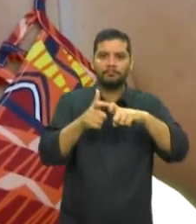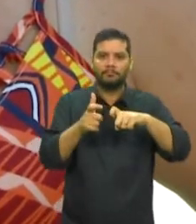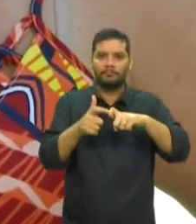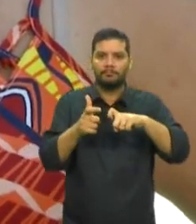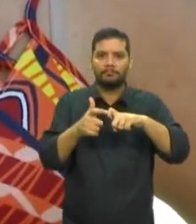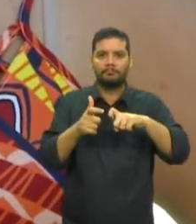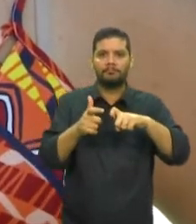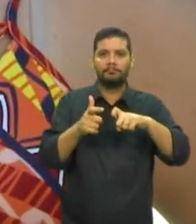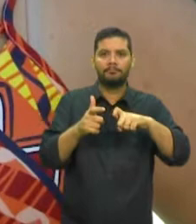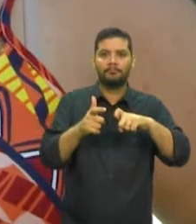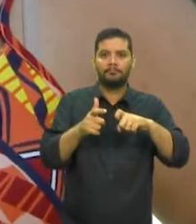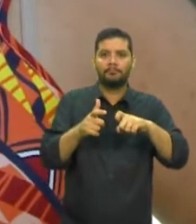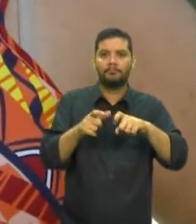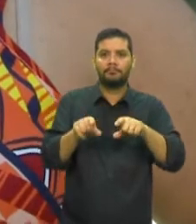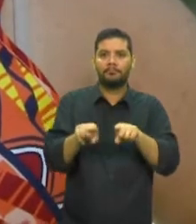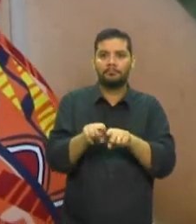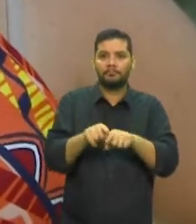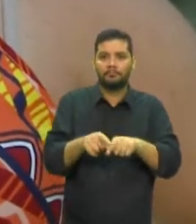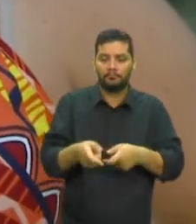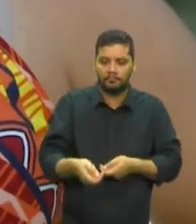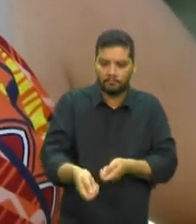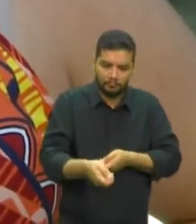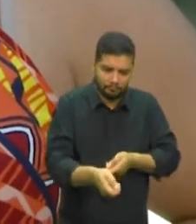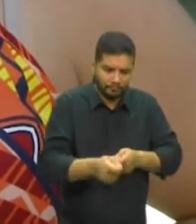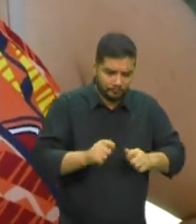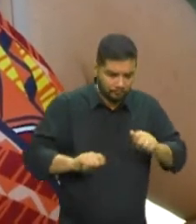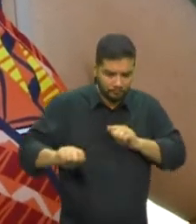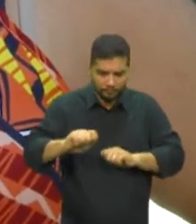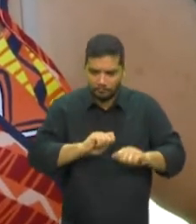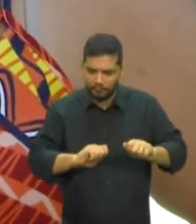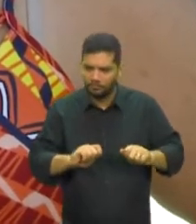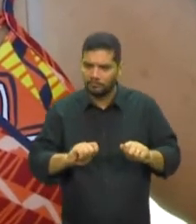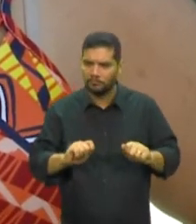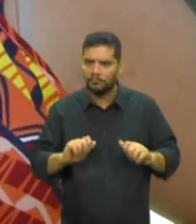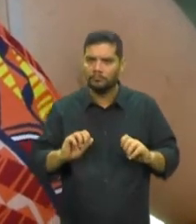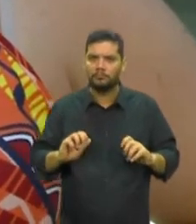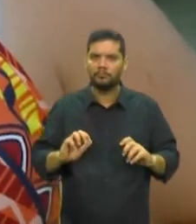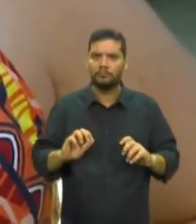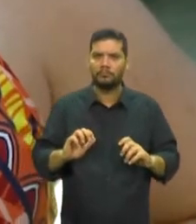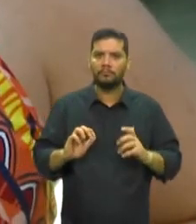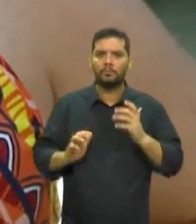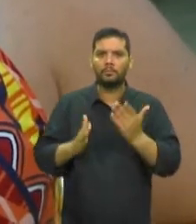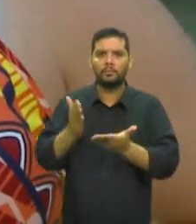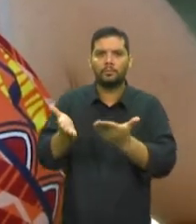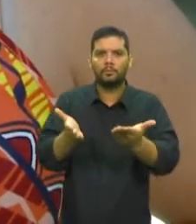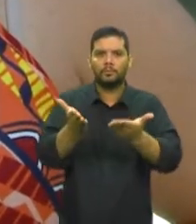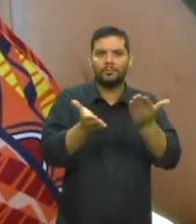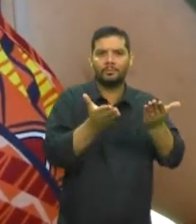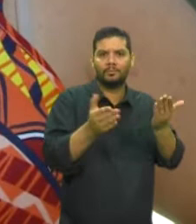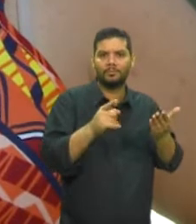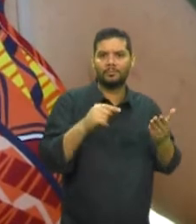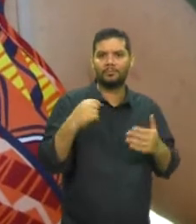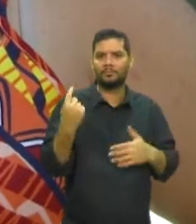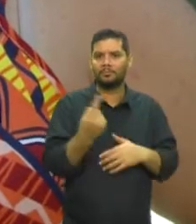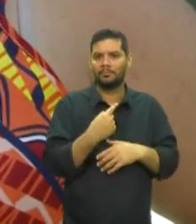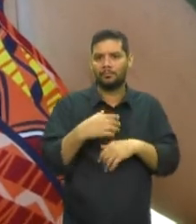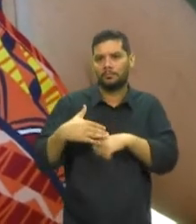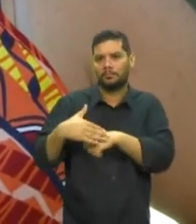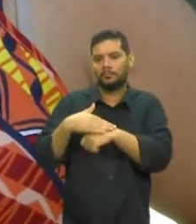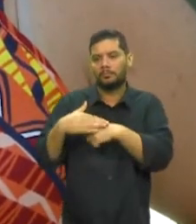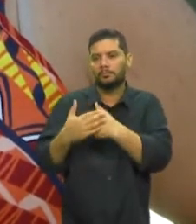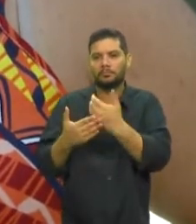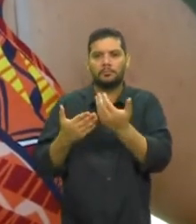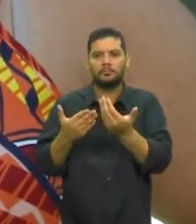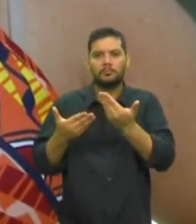até as pessoas da zeladoria, o cuidado que ele tinha de deixar tudo limpinho. de como eles conversaram com a gente, de como nos trataram, a